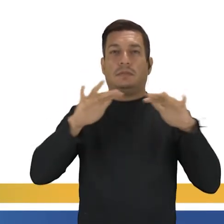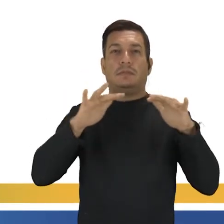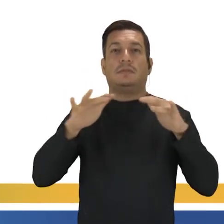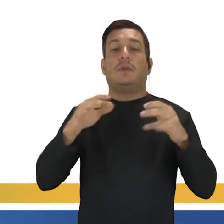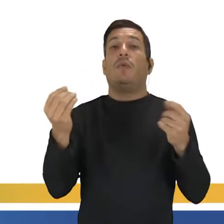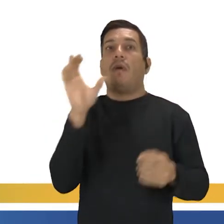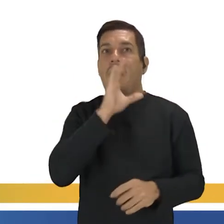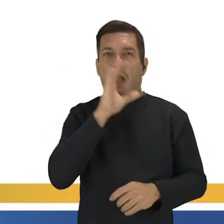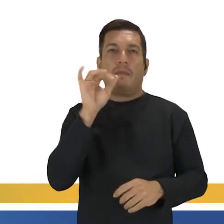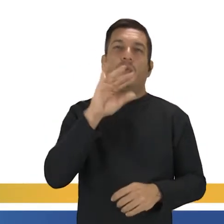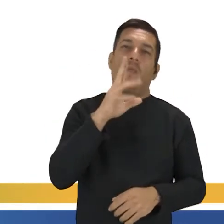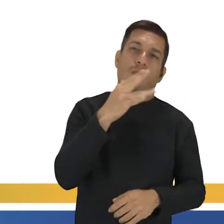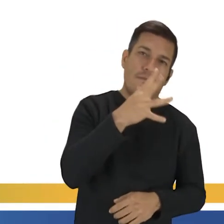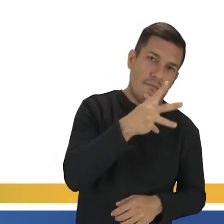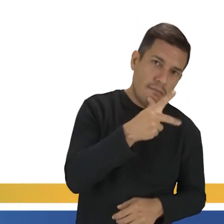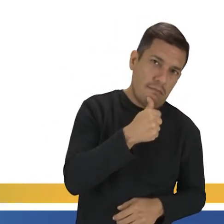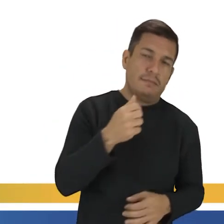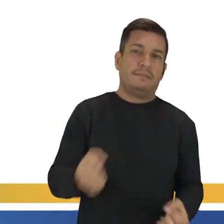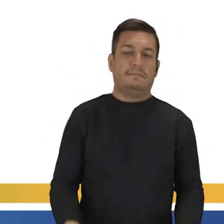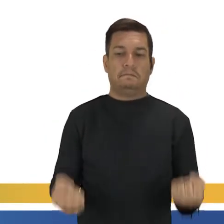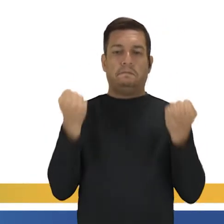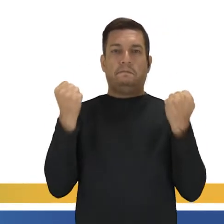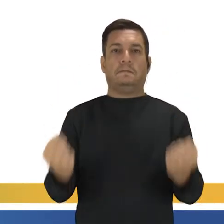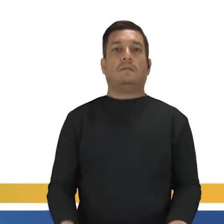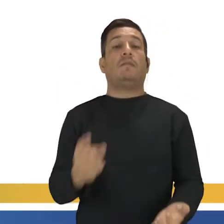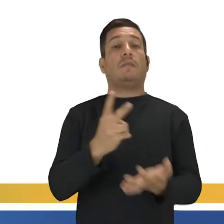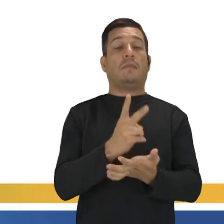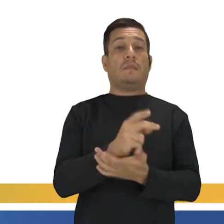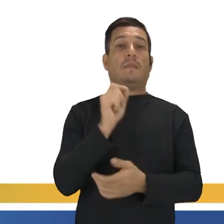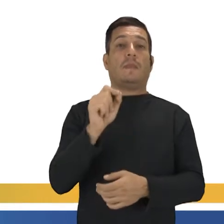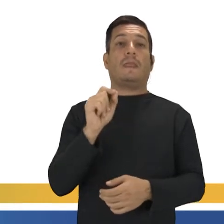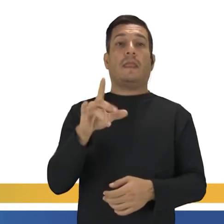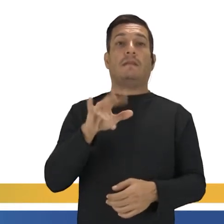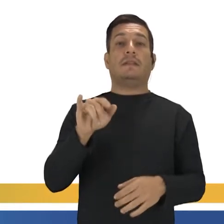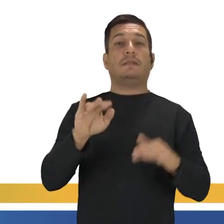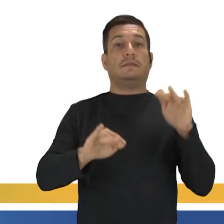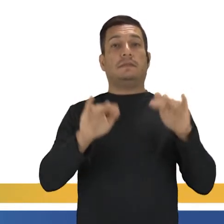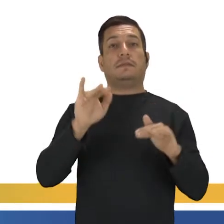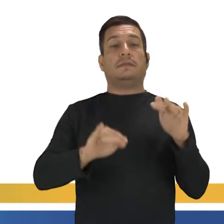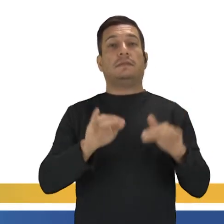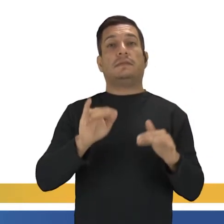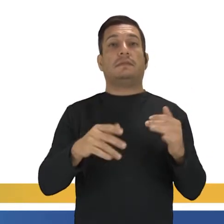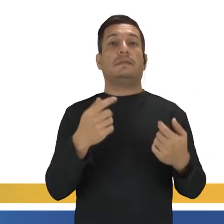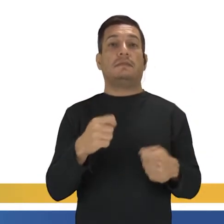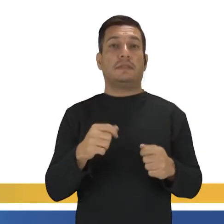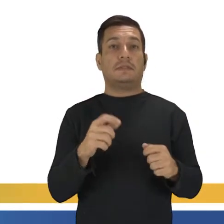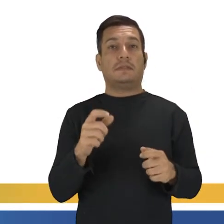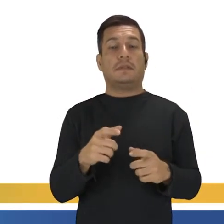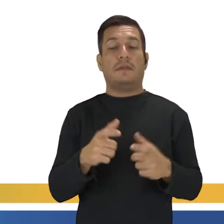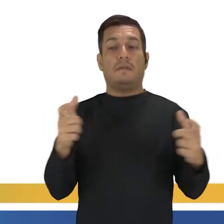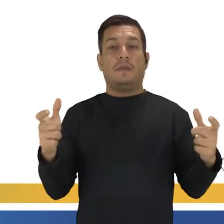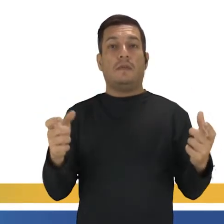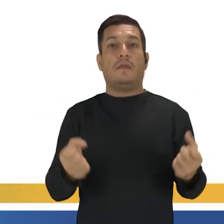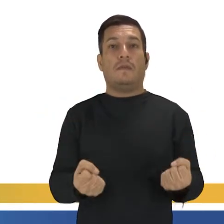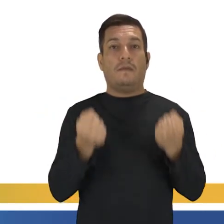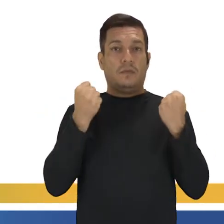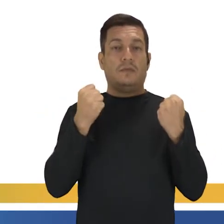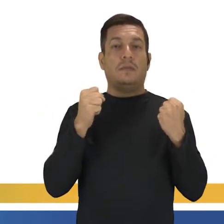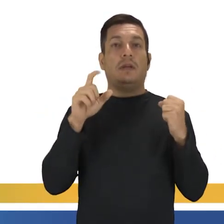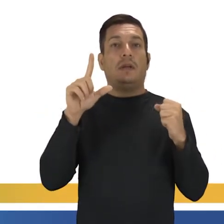musculação. Número de repetições, número de séries e duração do exercício, você tem que diminuir a intensidade. O que é a